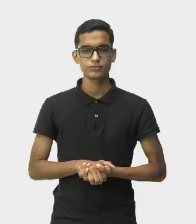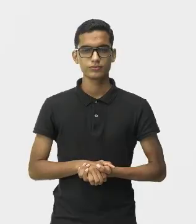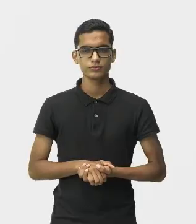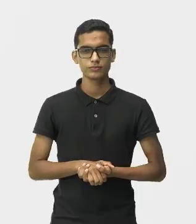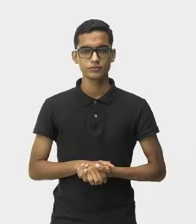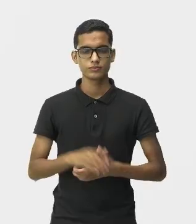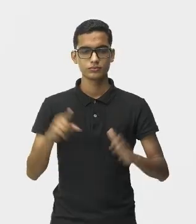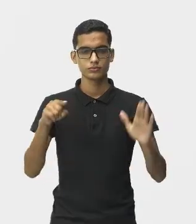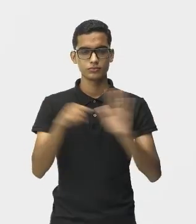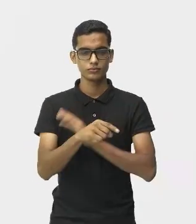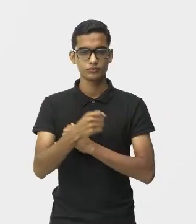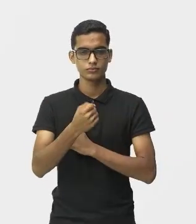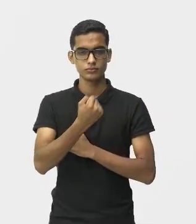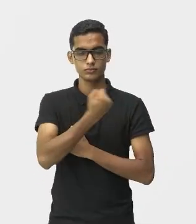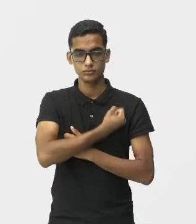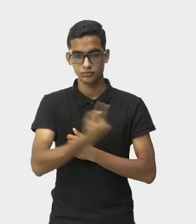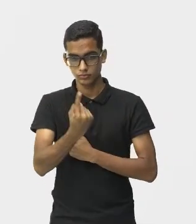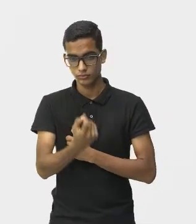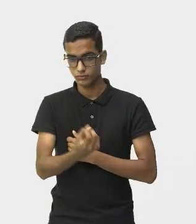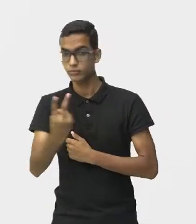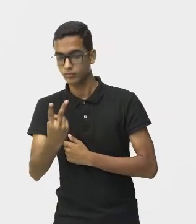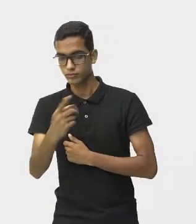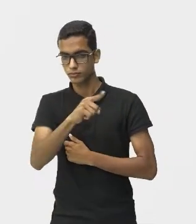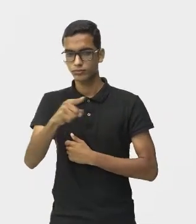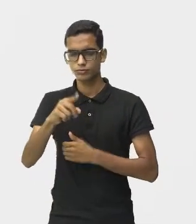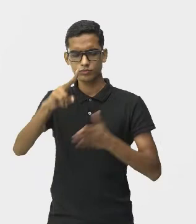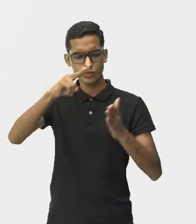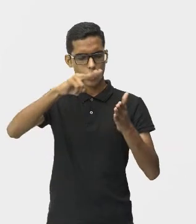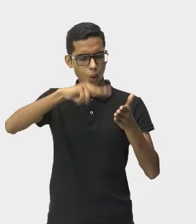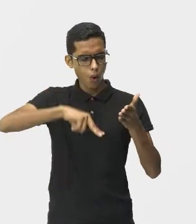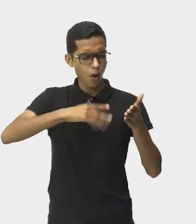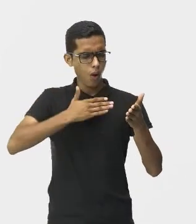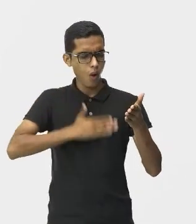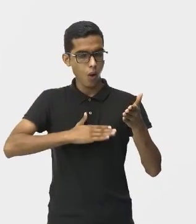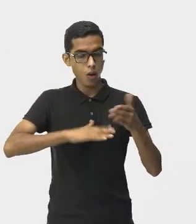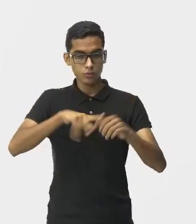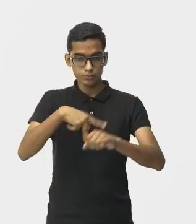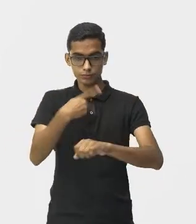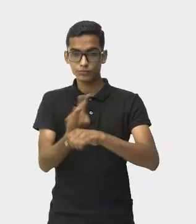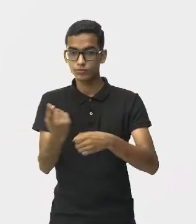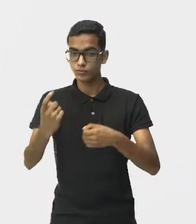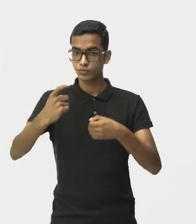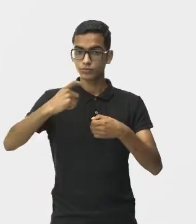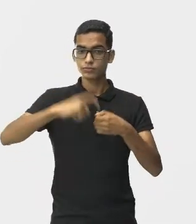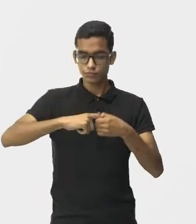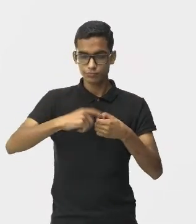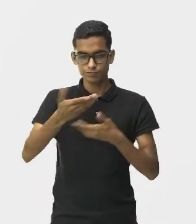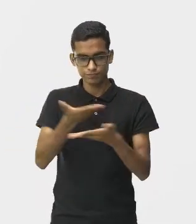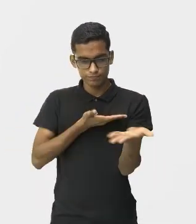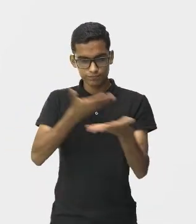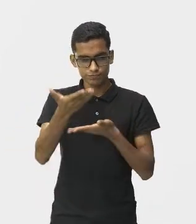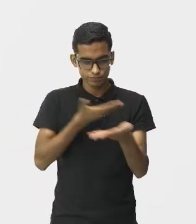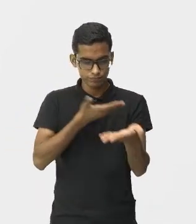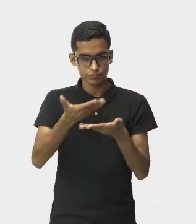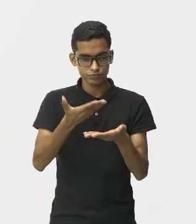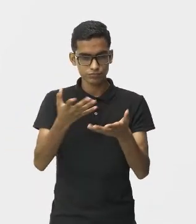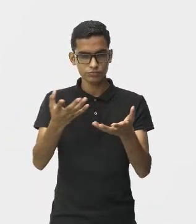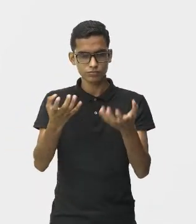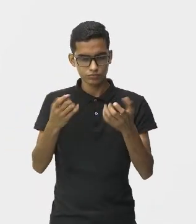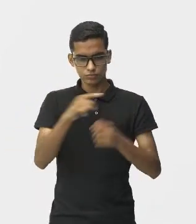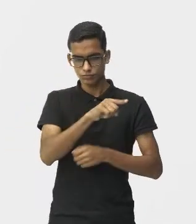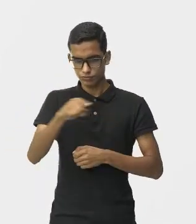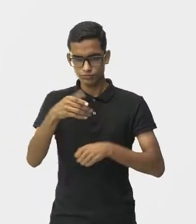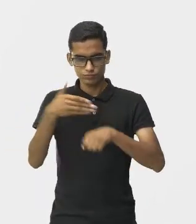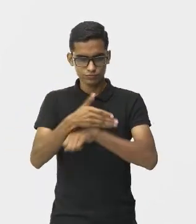Duas questões para vocês, vou deixar para vocês lerem com calma. Daqui a pouco a gente vai voltar para interagir, estou querendo que vocês